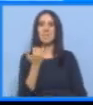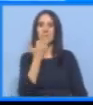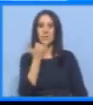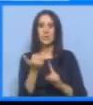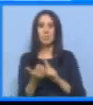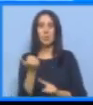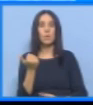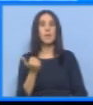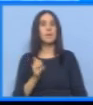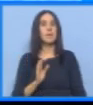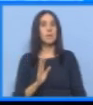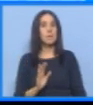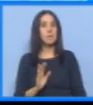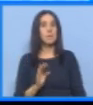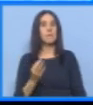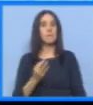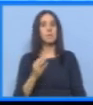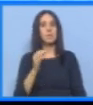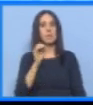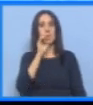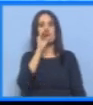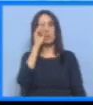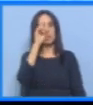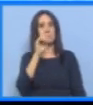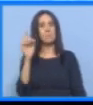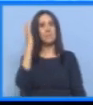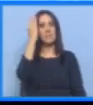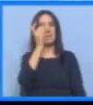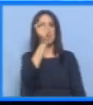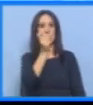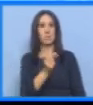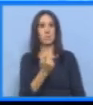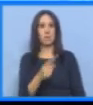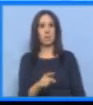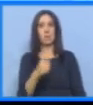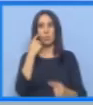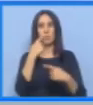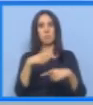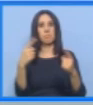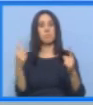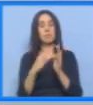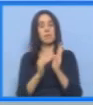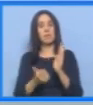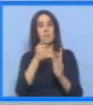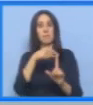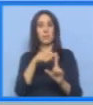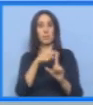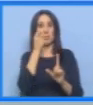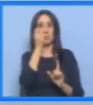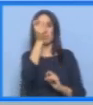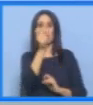desfecho, que é já o reconhecimento da santidade dele, quando se declara a heroicidade das virtudes de uma